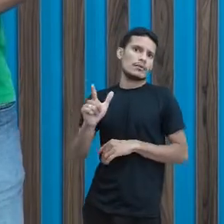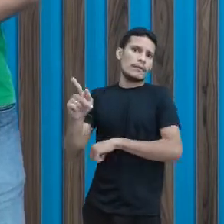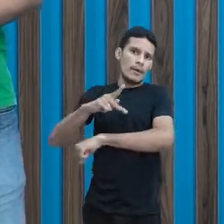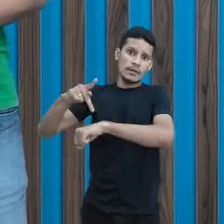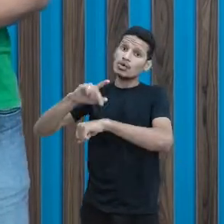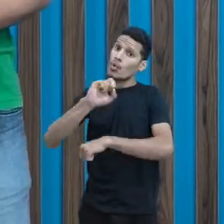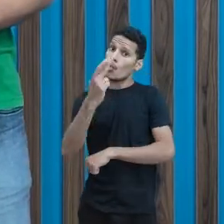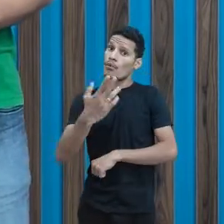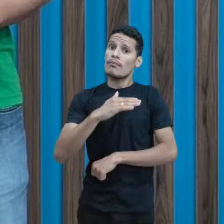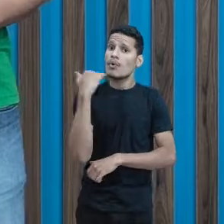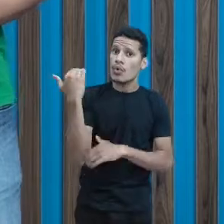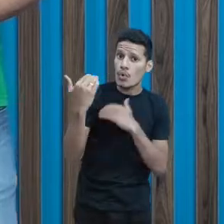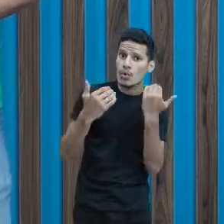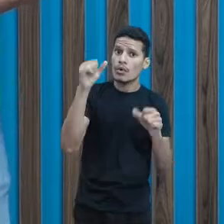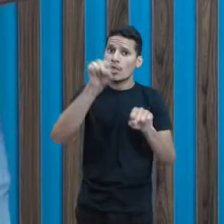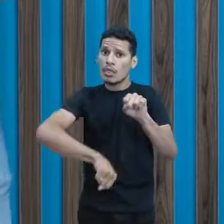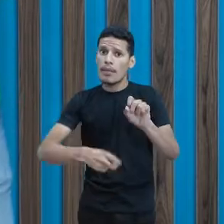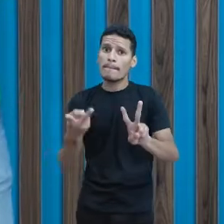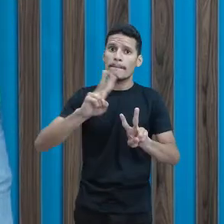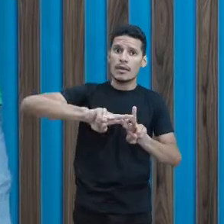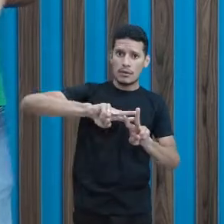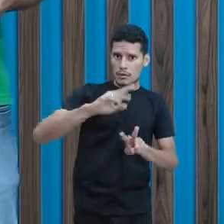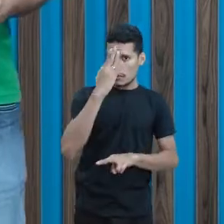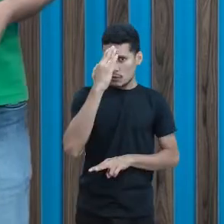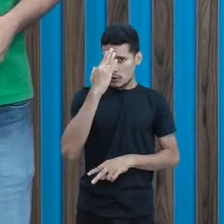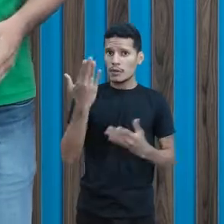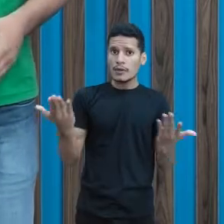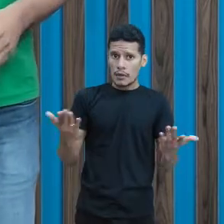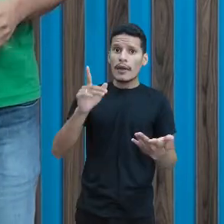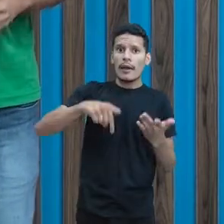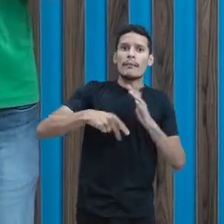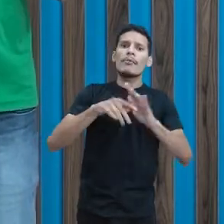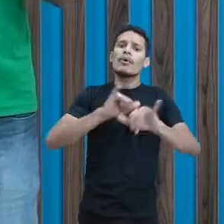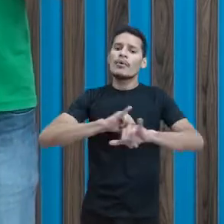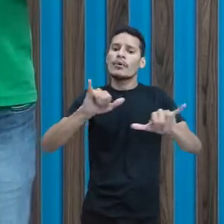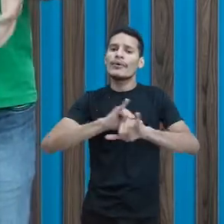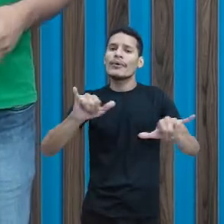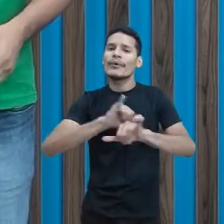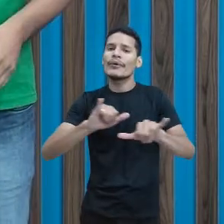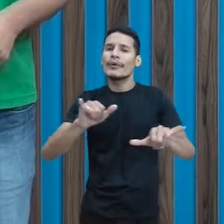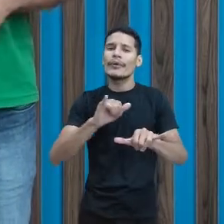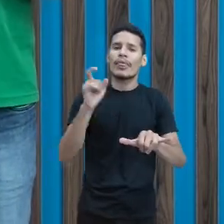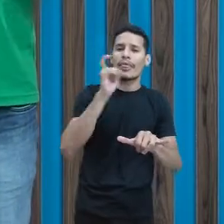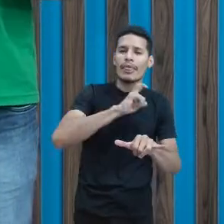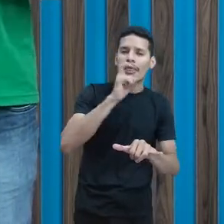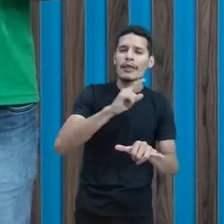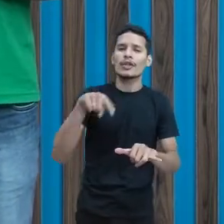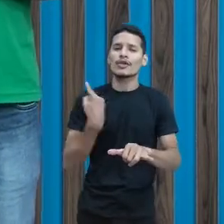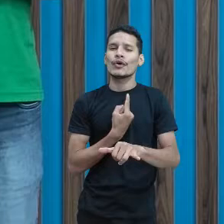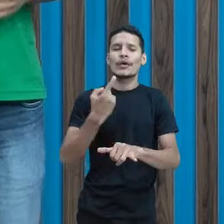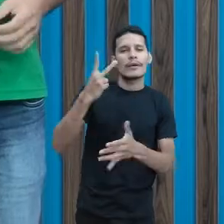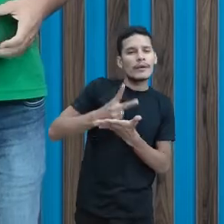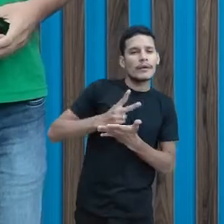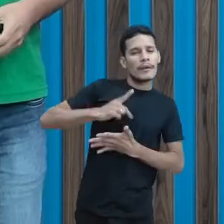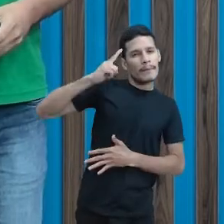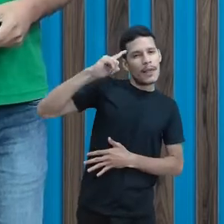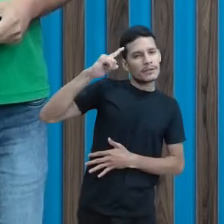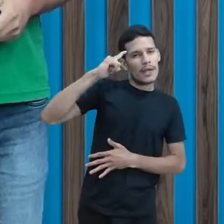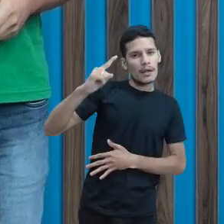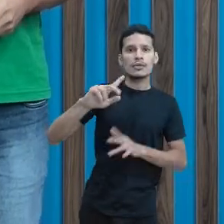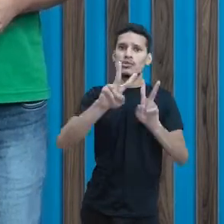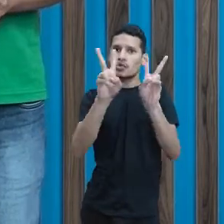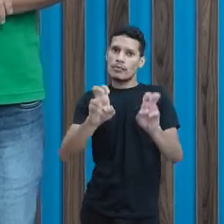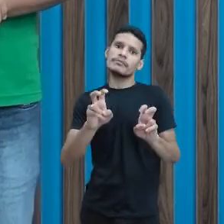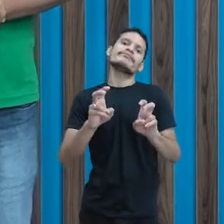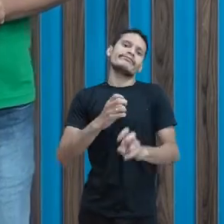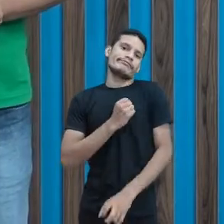excluído daquela sociedade. Tá? Então, esse é um aspecto dessa propaganda ufanista que a gente vai continuar, né, pensando aqui quando a gente fala sobre a